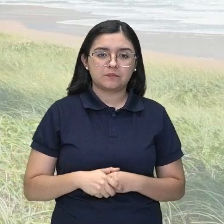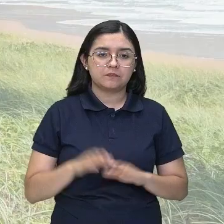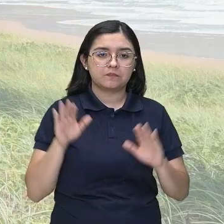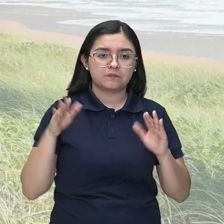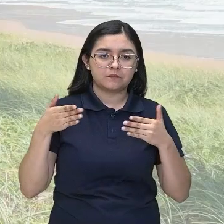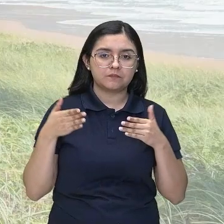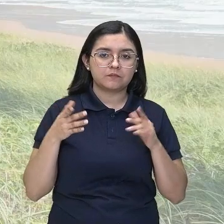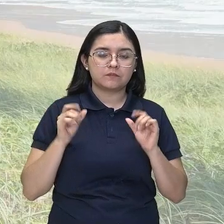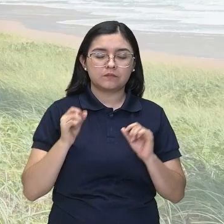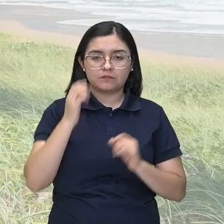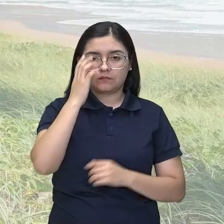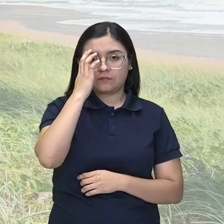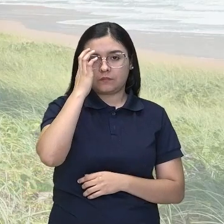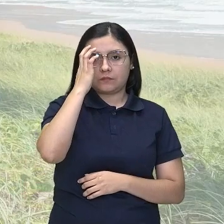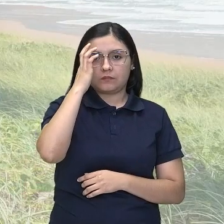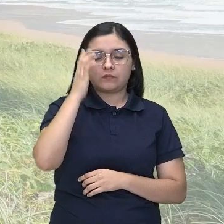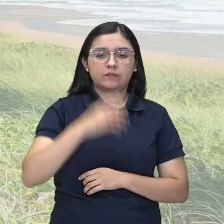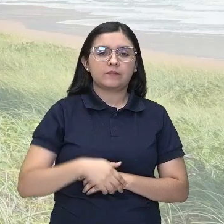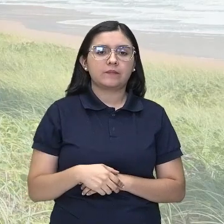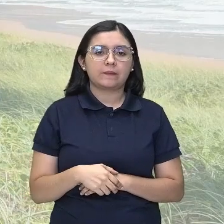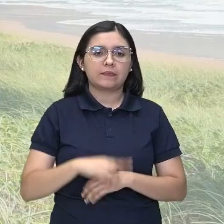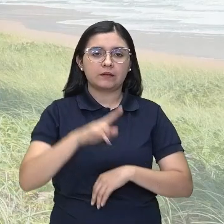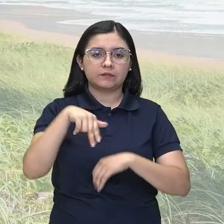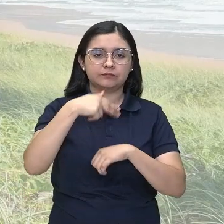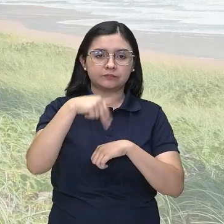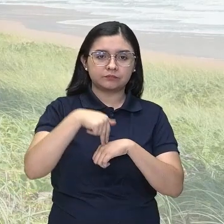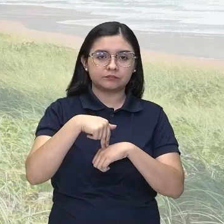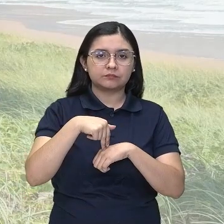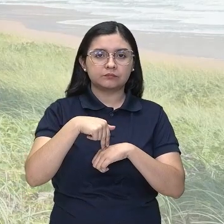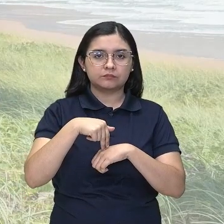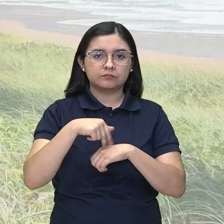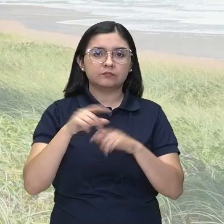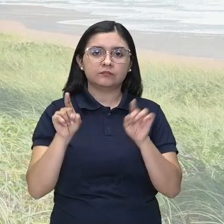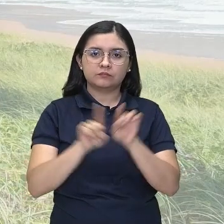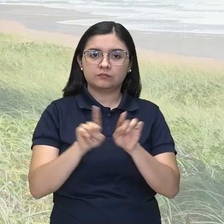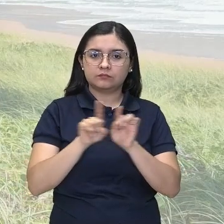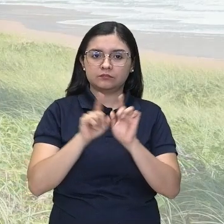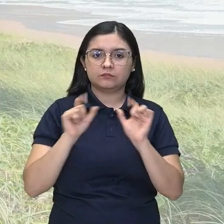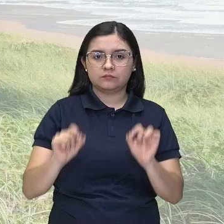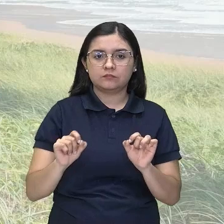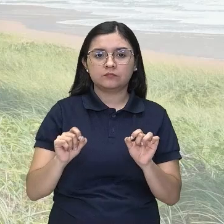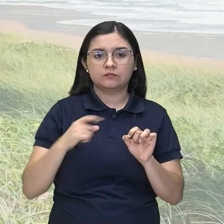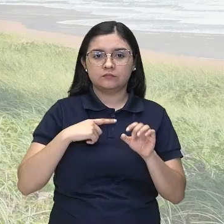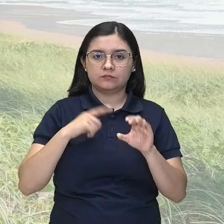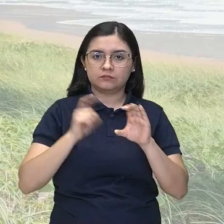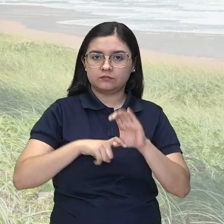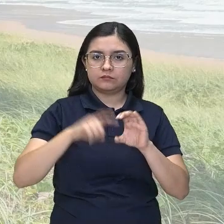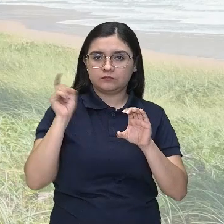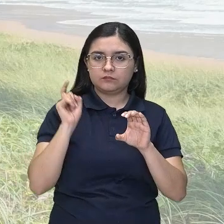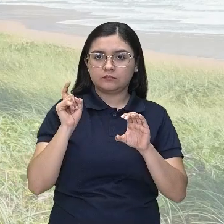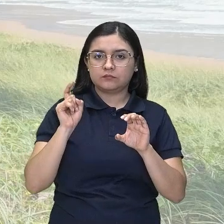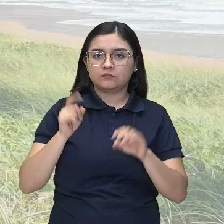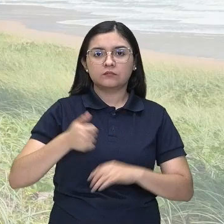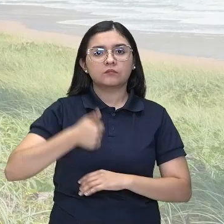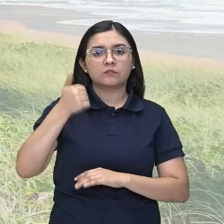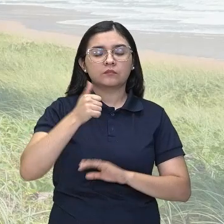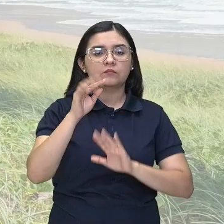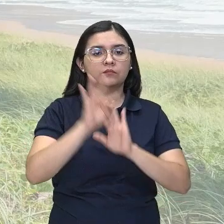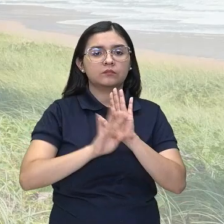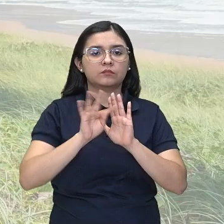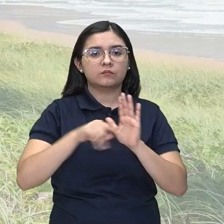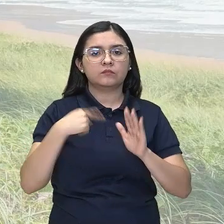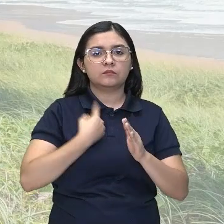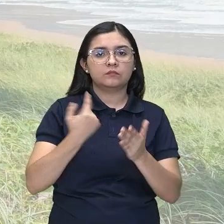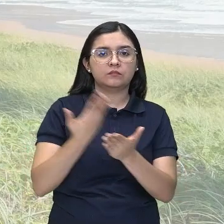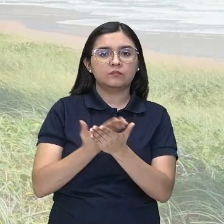voltada para essa ideia da nação que vai surgindo a partir da independência. E o primeiro texto que nós vamos trabalhar